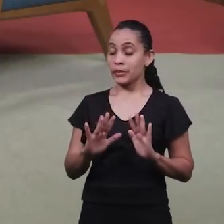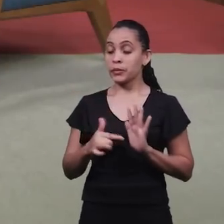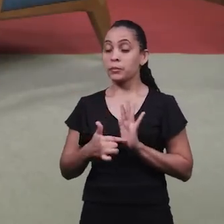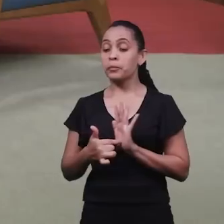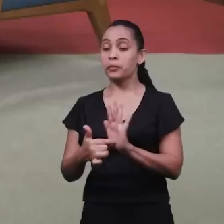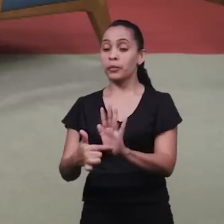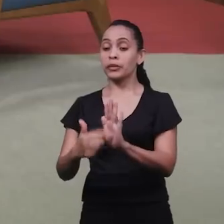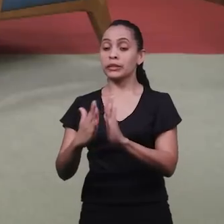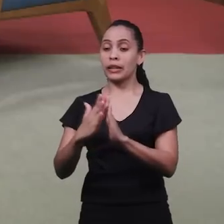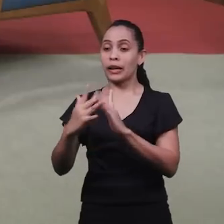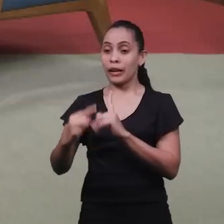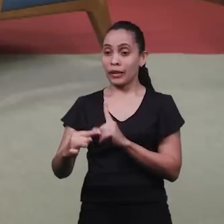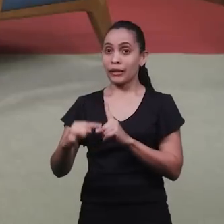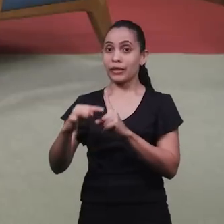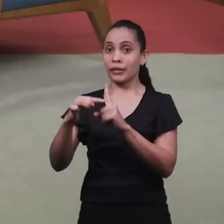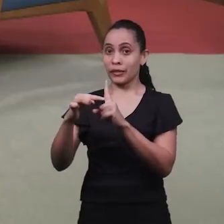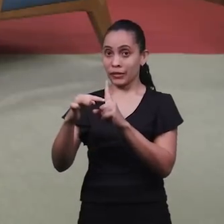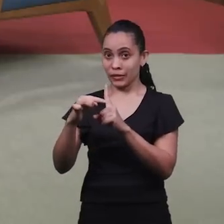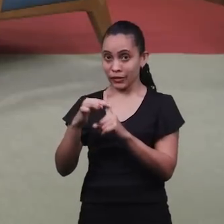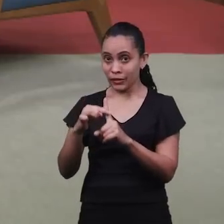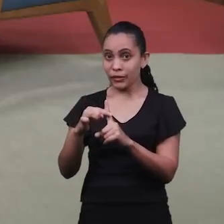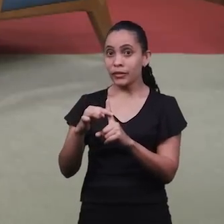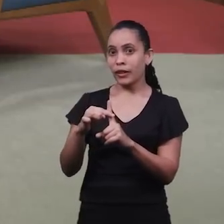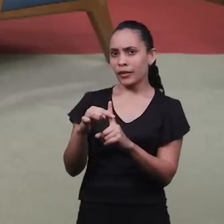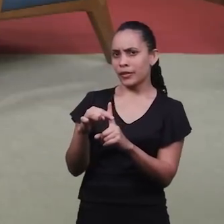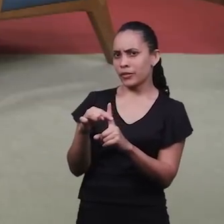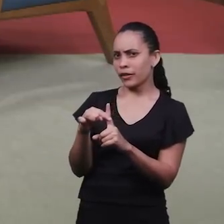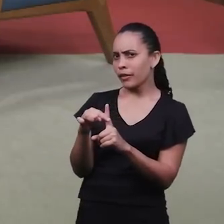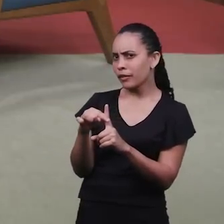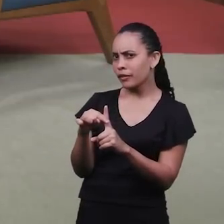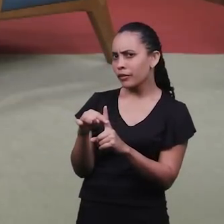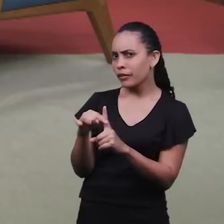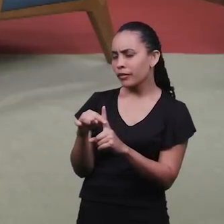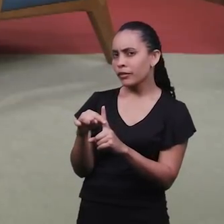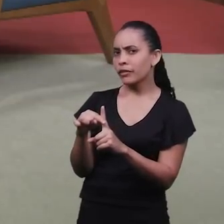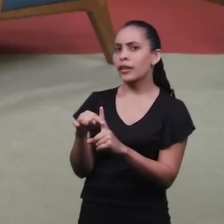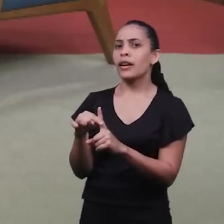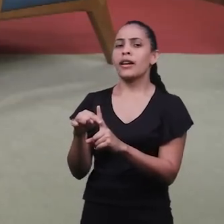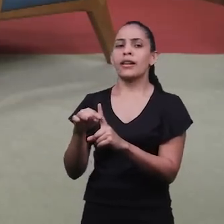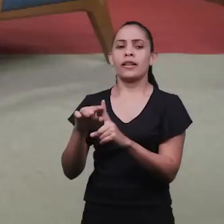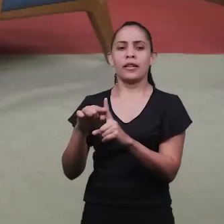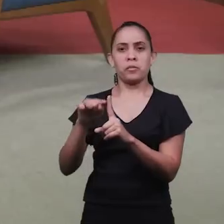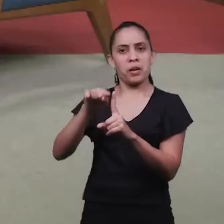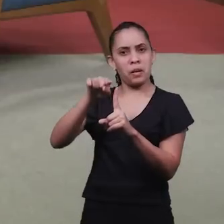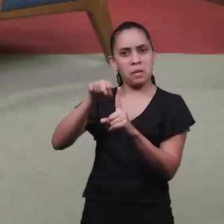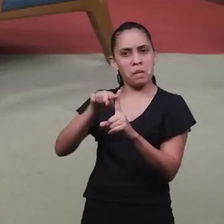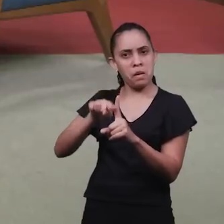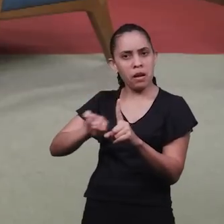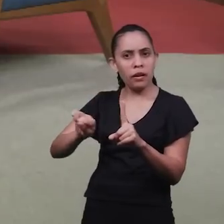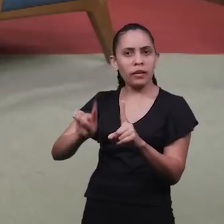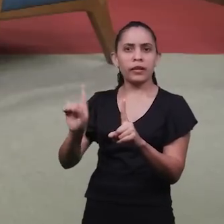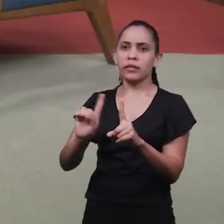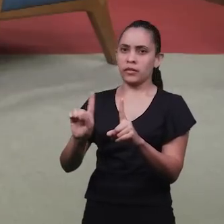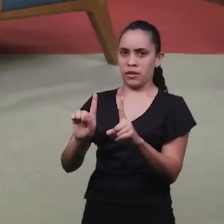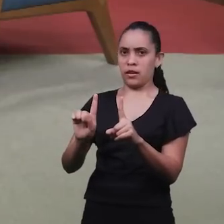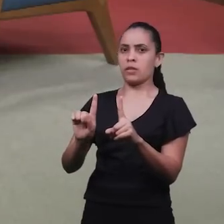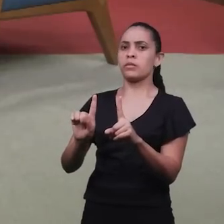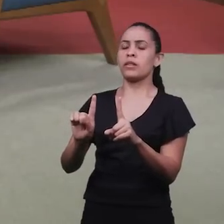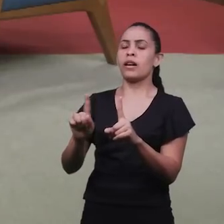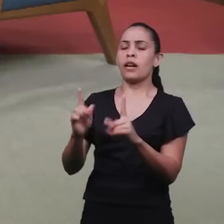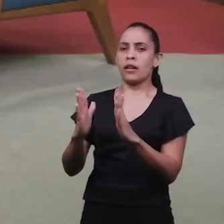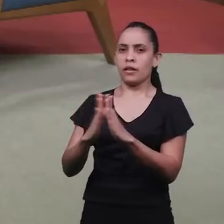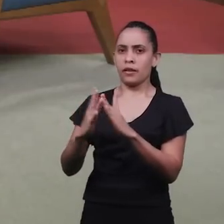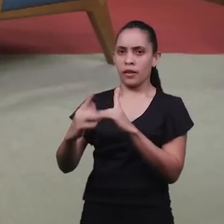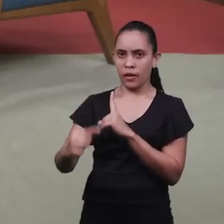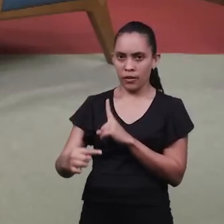Fala de uma igreja que não é estéril. Que, aliás, os versos anteriores, ou nos versos anteriores, o